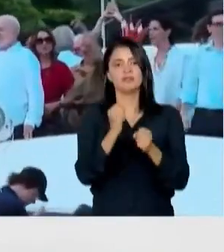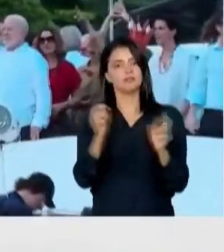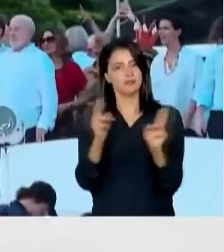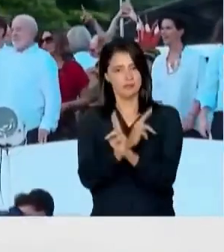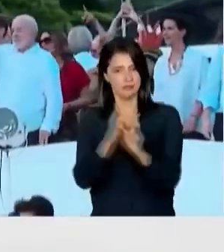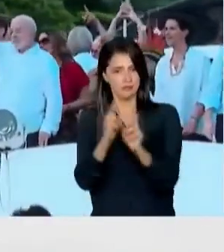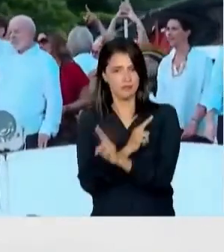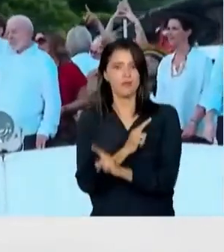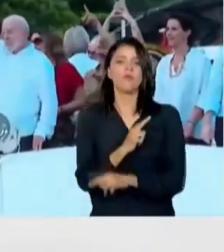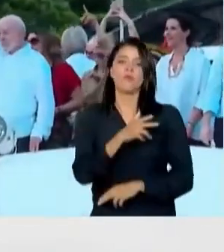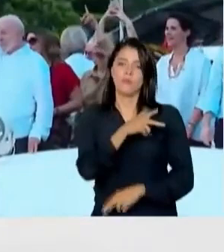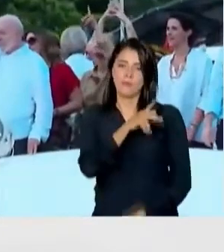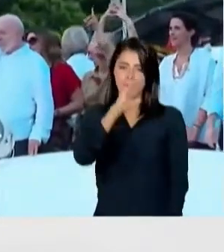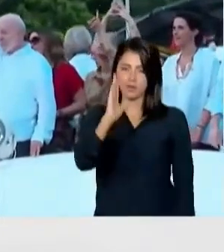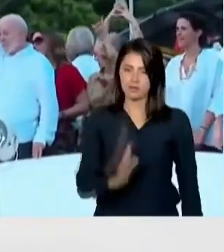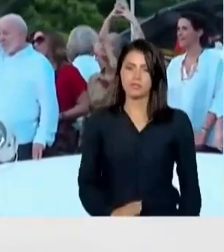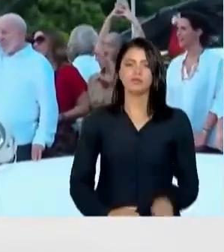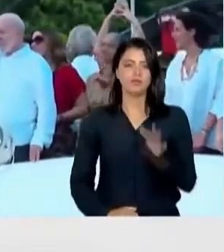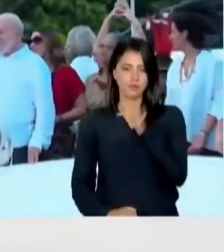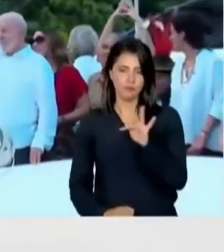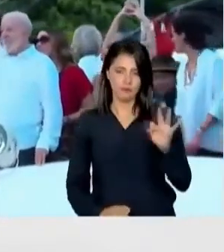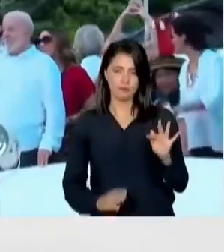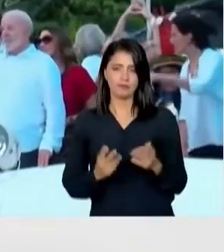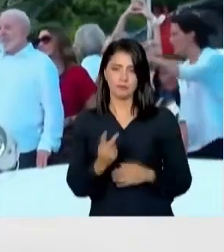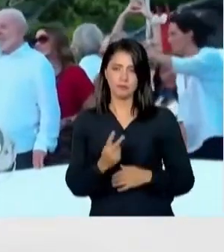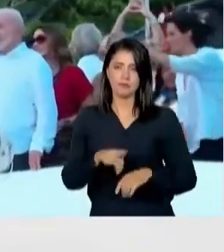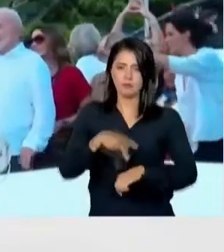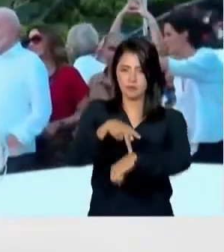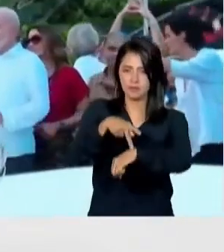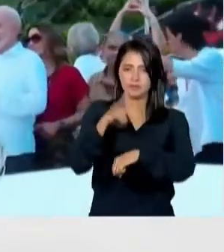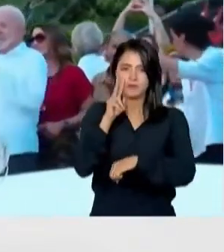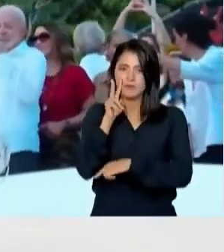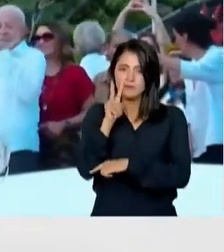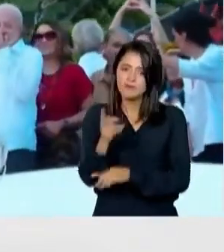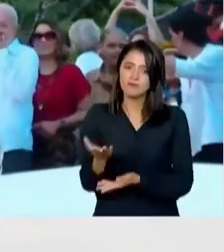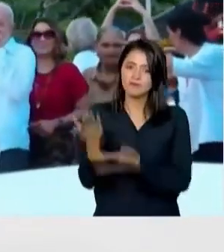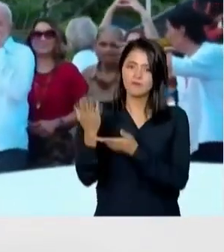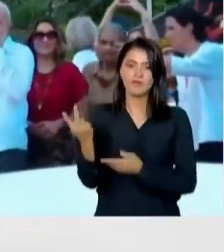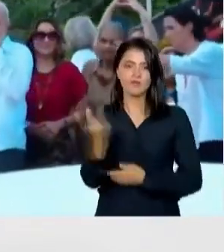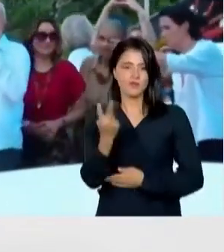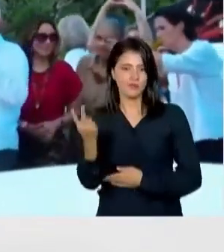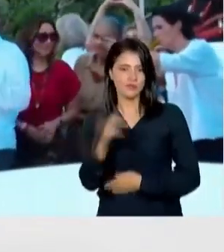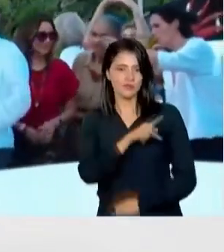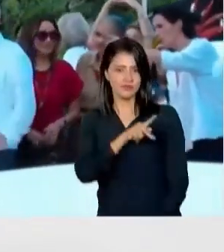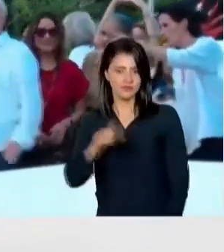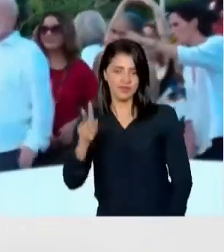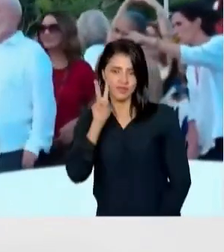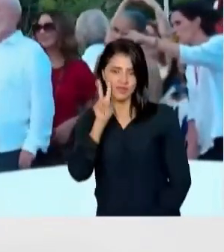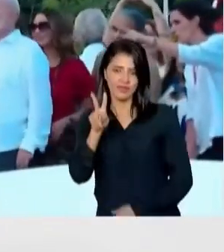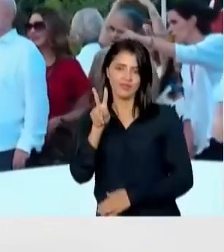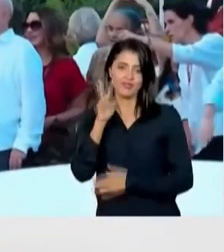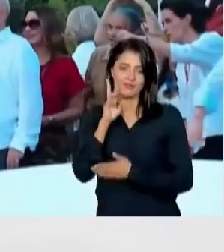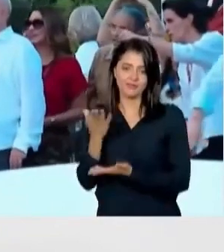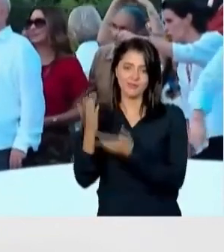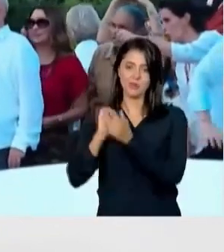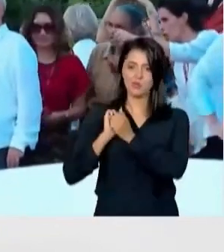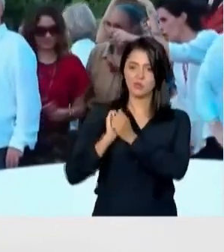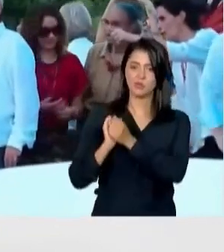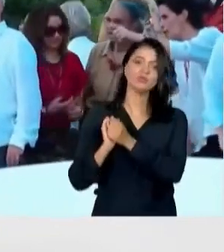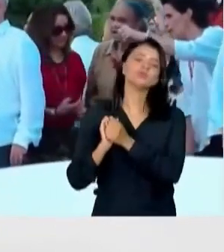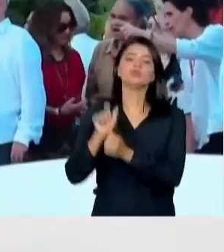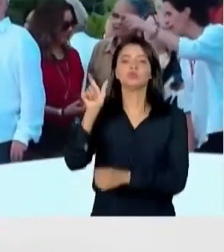sarkozi que era o presidente anterior da França Mas tudo bem a gente troca nome não tem